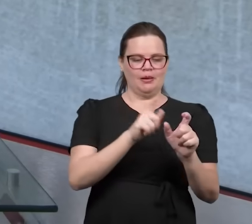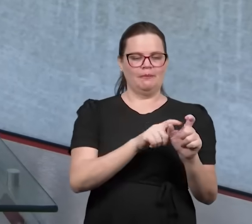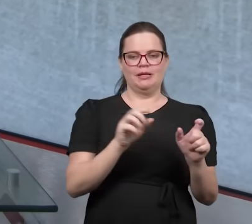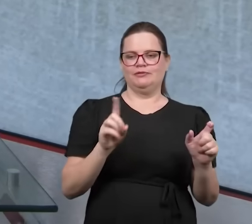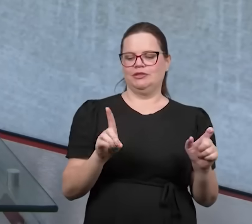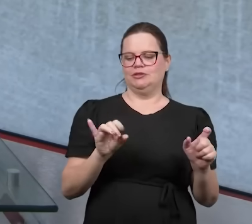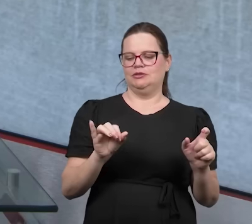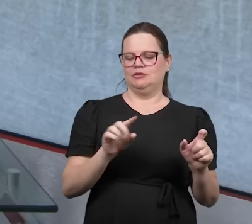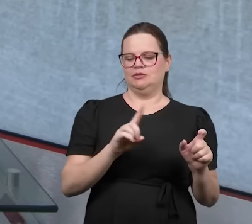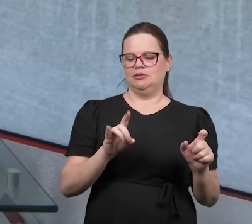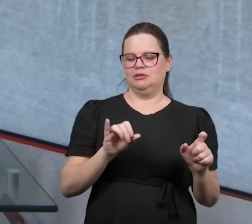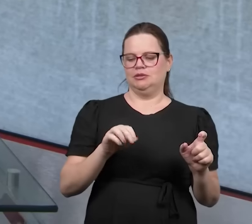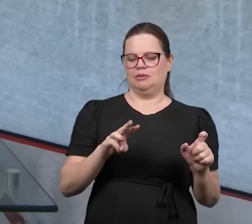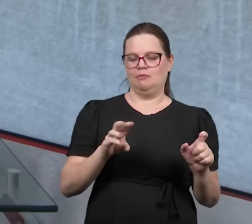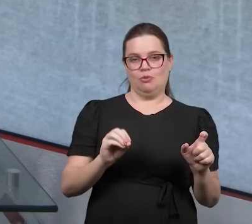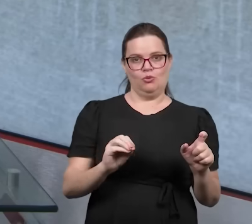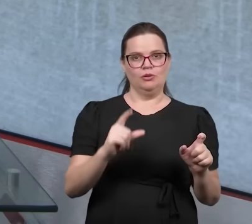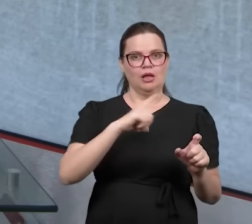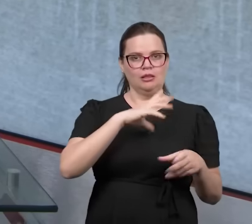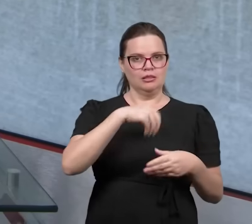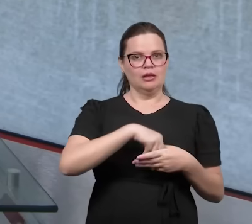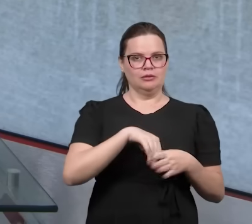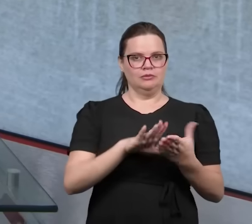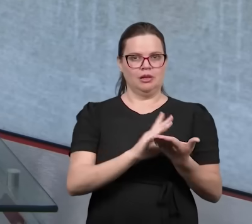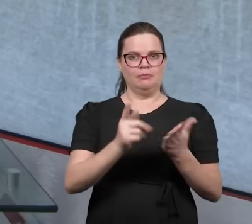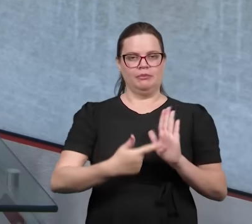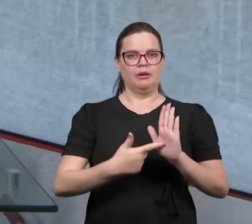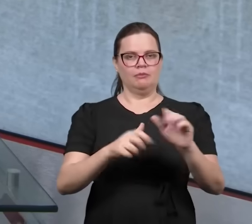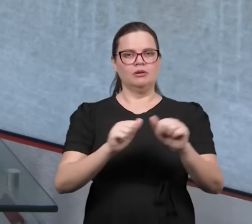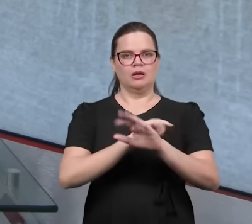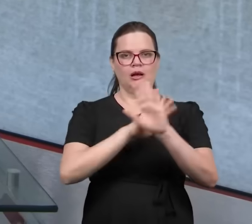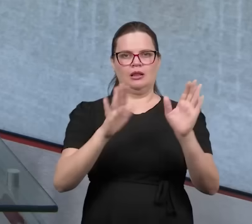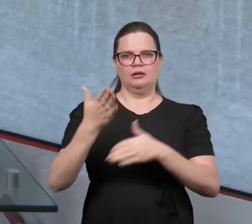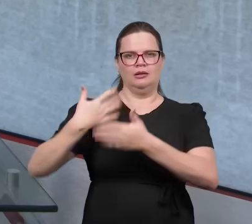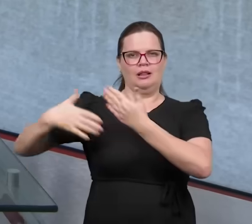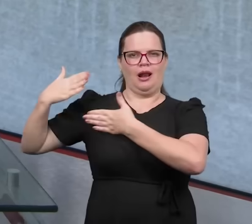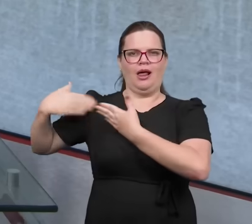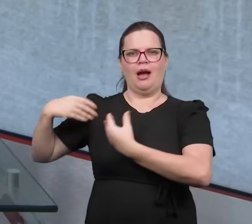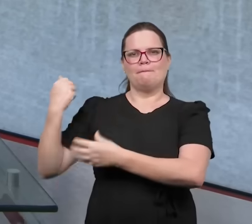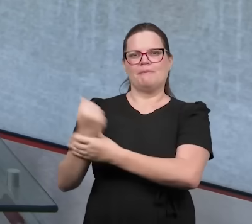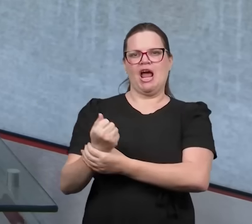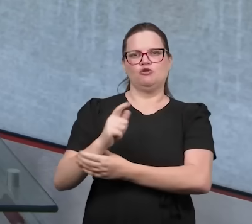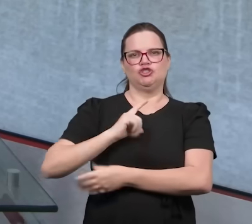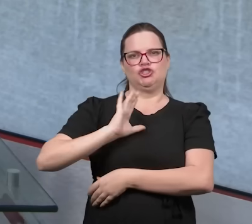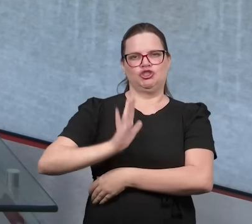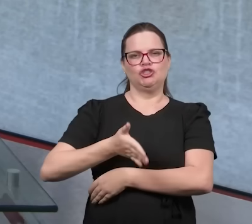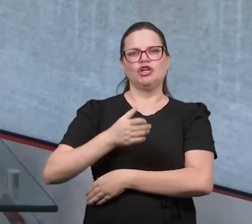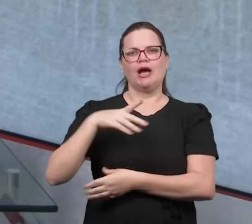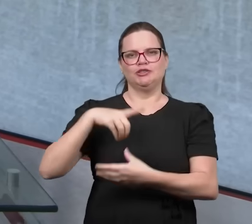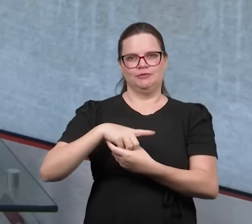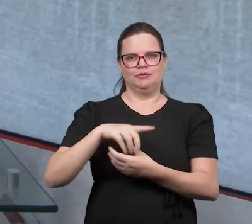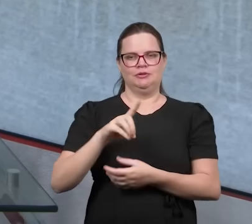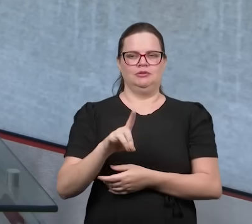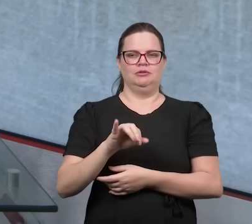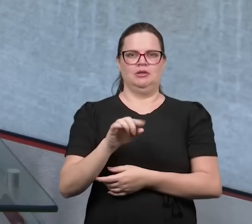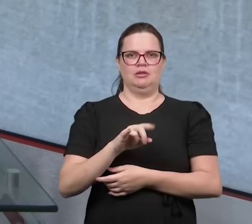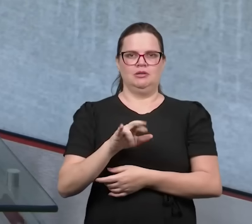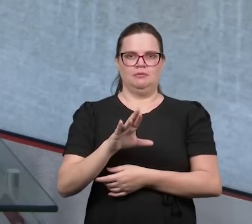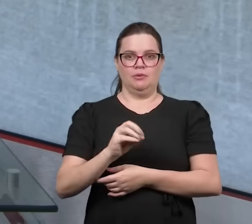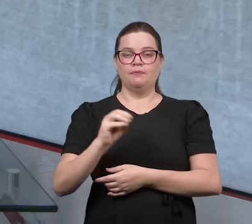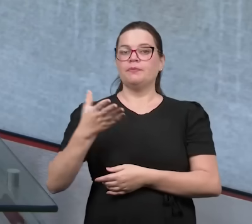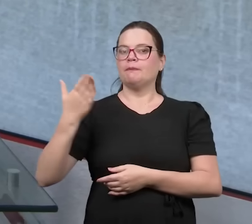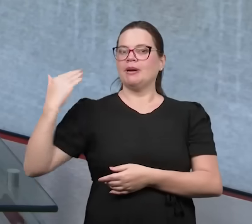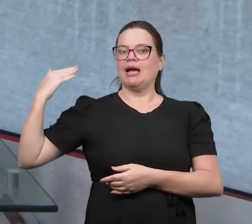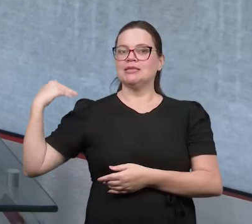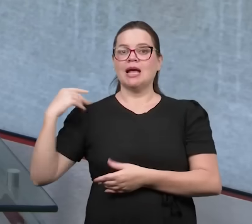do nome dízimo encontra-se na Bíblia, desde os tempos do patriarca Abraão. Então, o sentido do